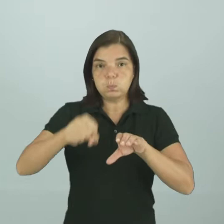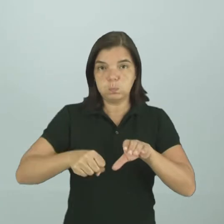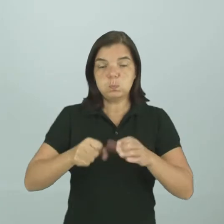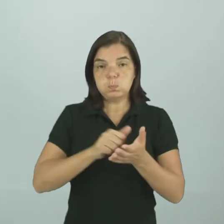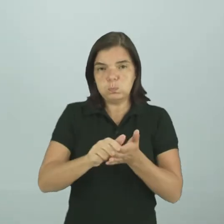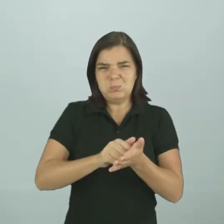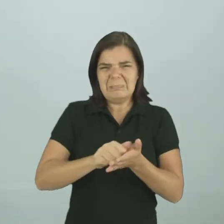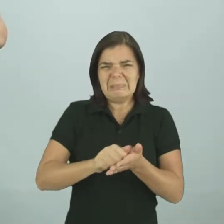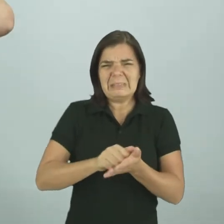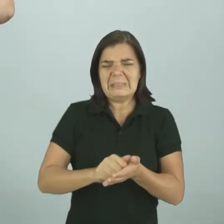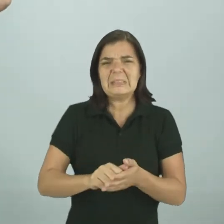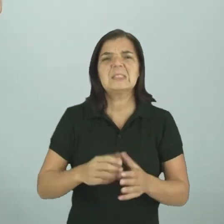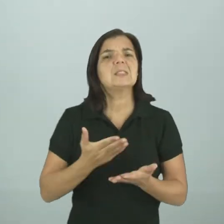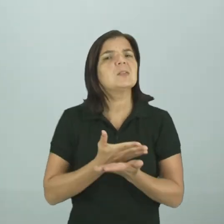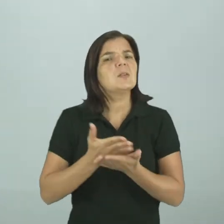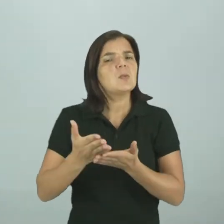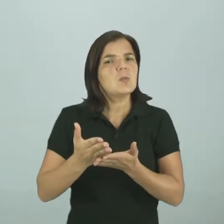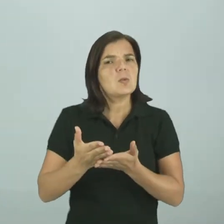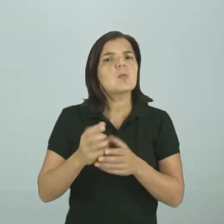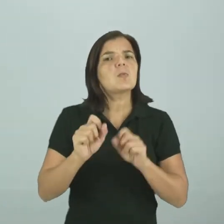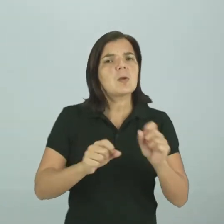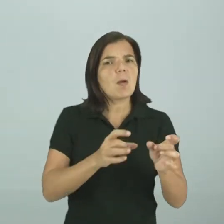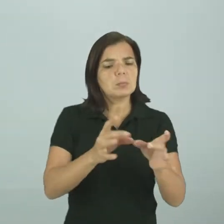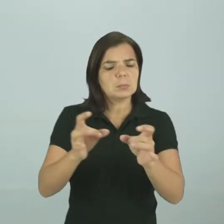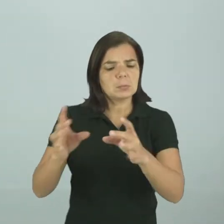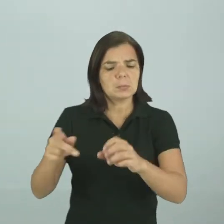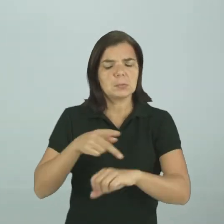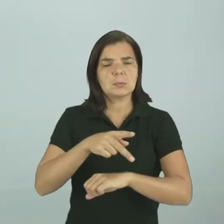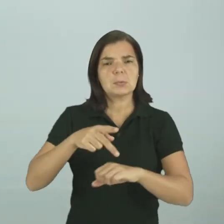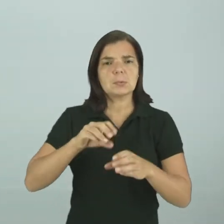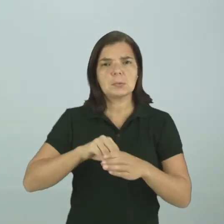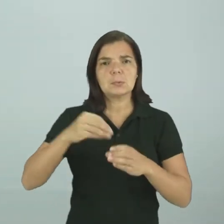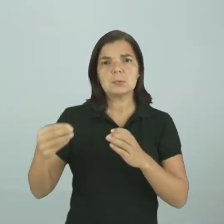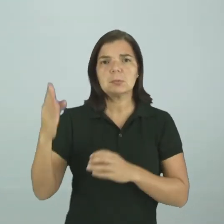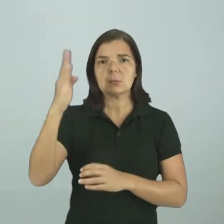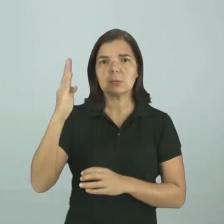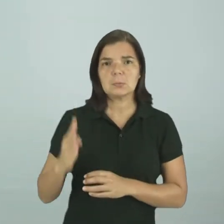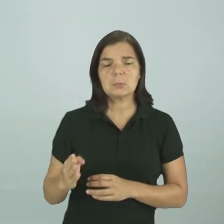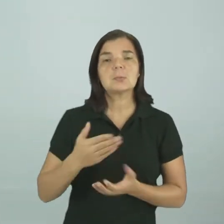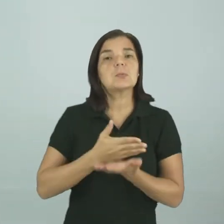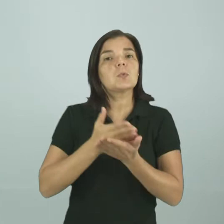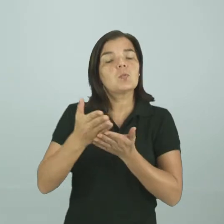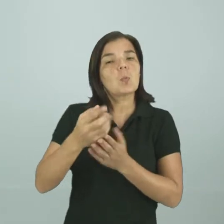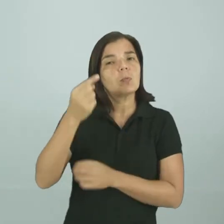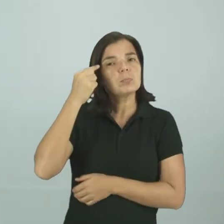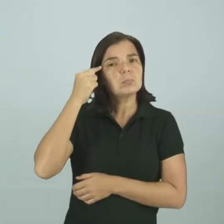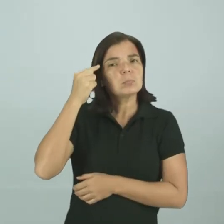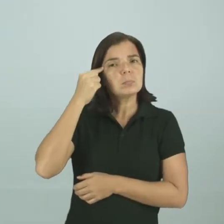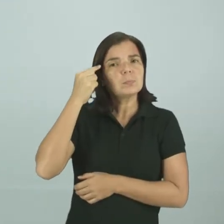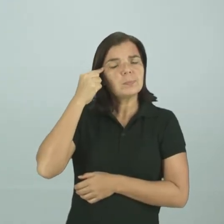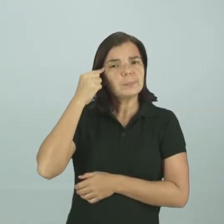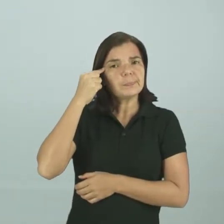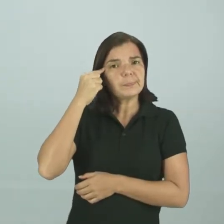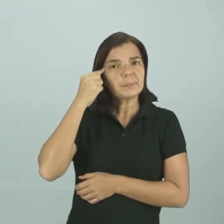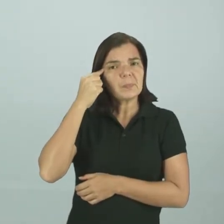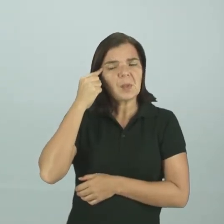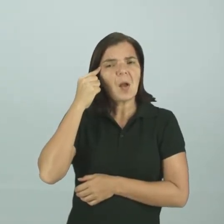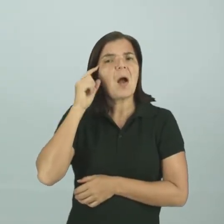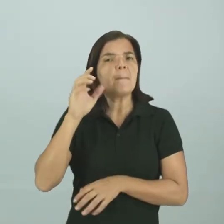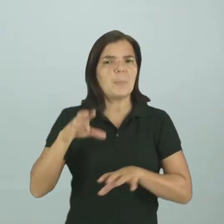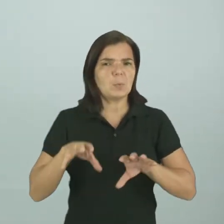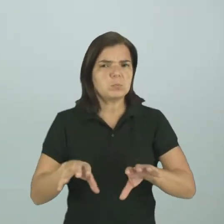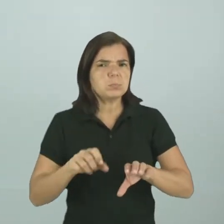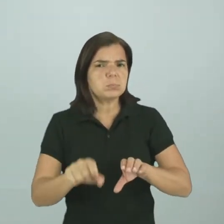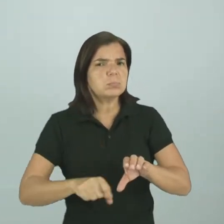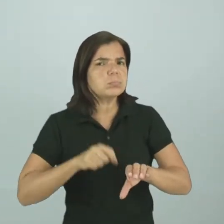e começou o quê? O mercado internacional, fora aqui do Brasil, eles começaram a pensar, rapaz, a borracha é